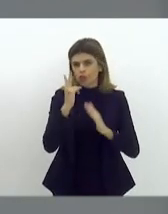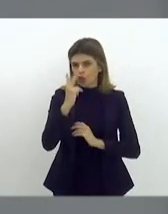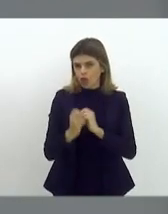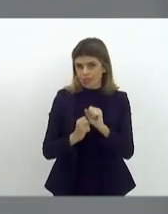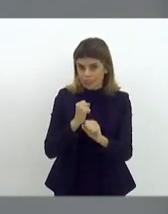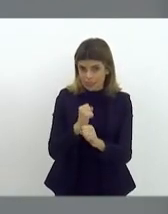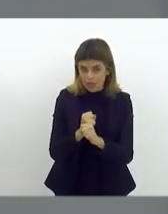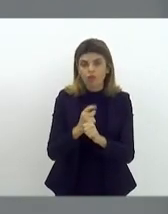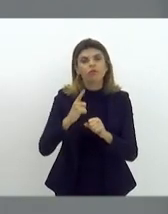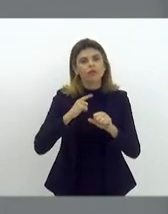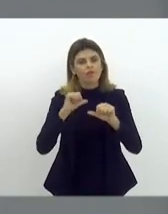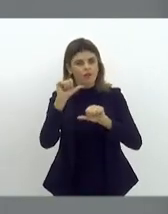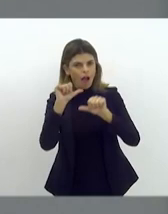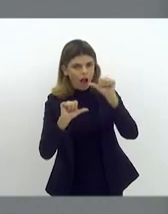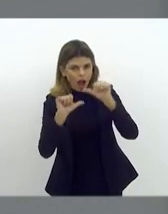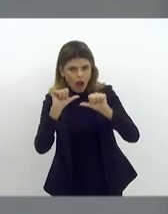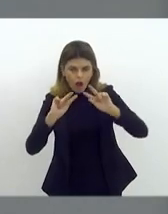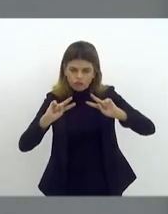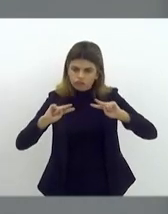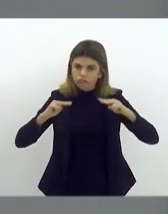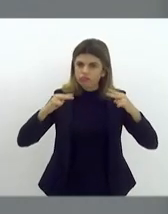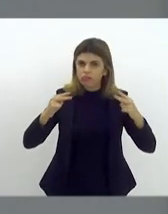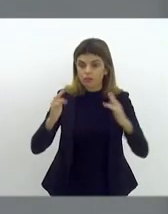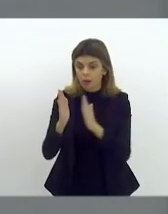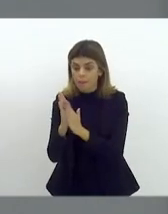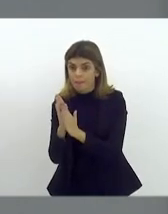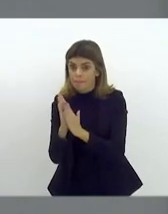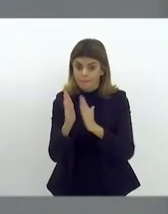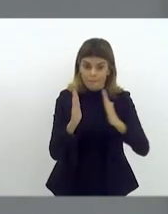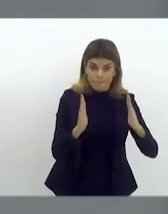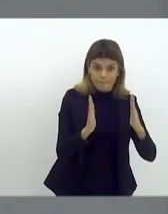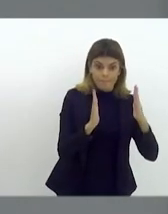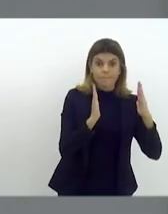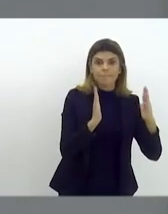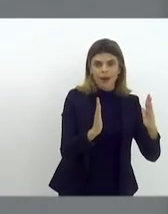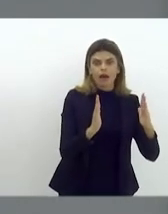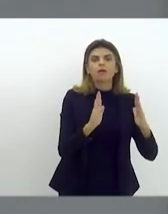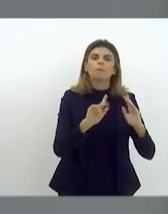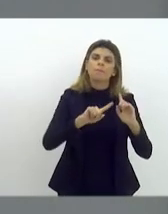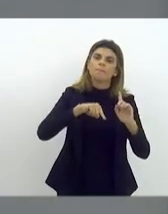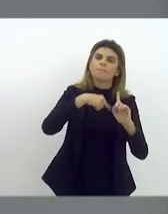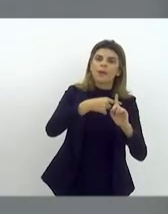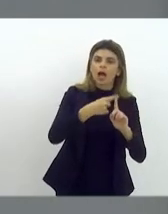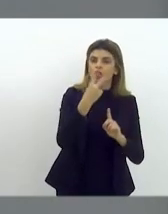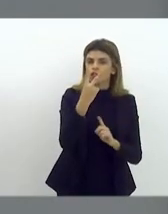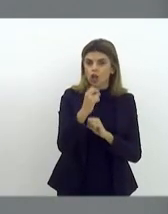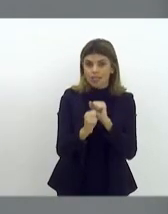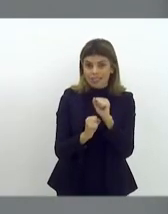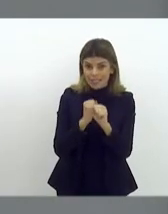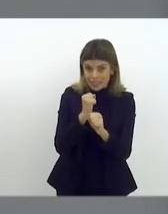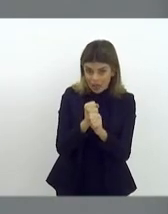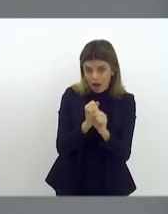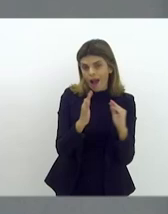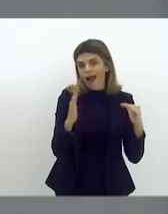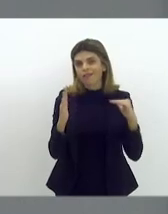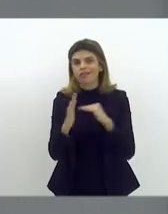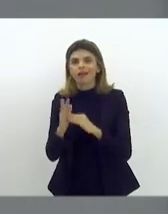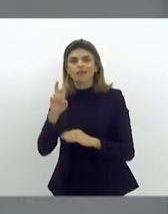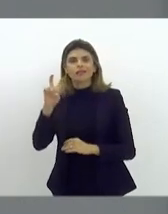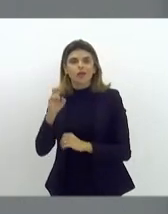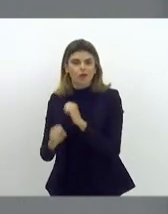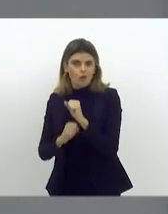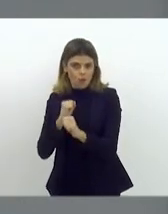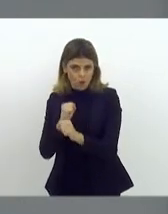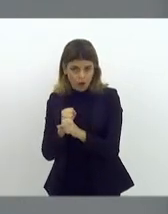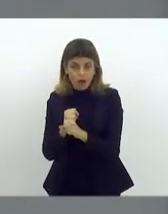também houve uma uma geração dessa figura qualificada colocando uma pena de dois a cinco anos e na